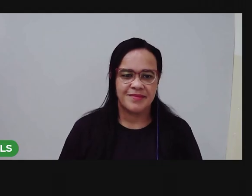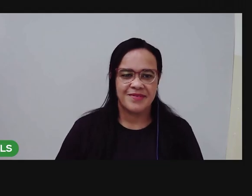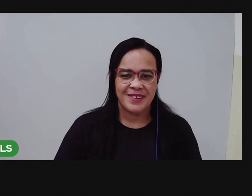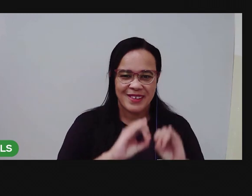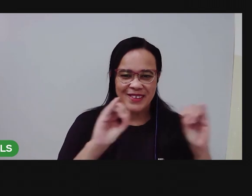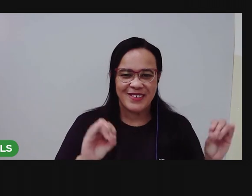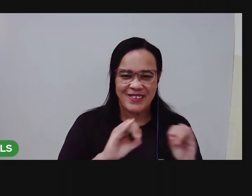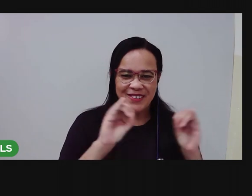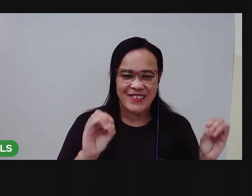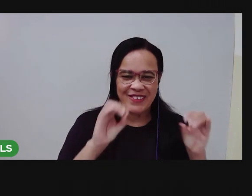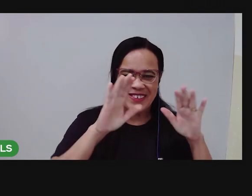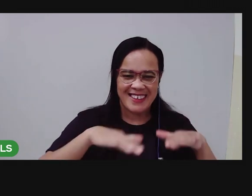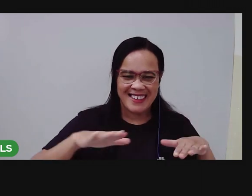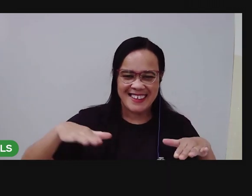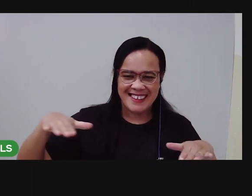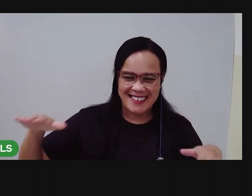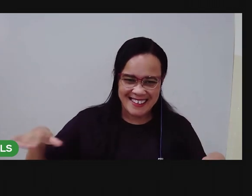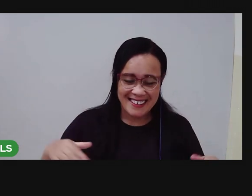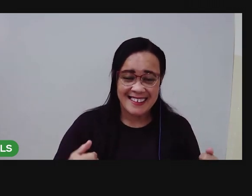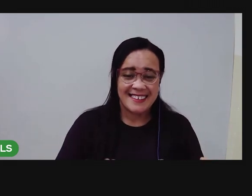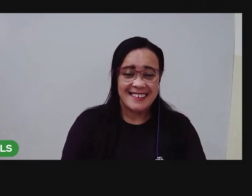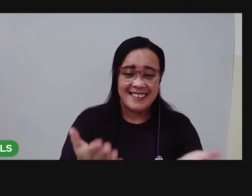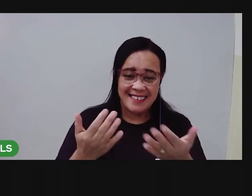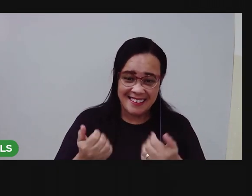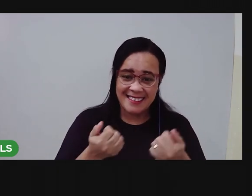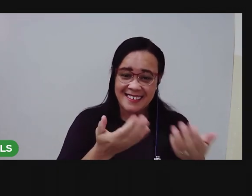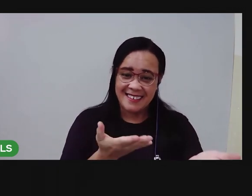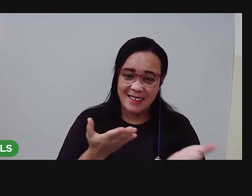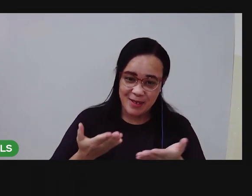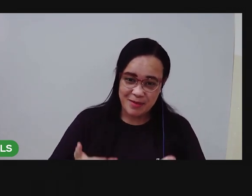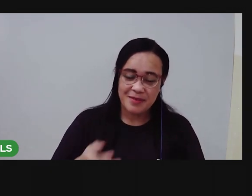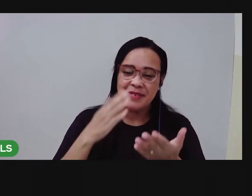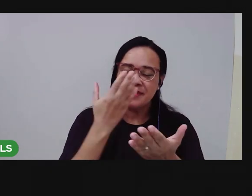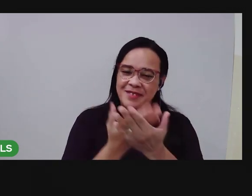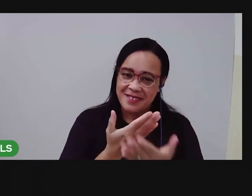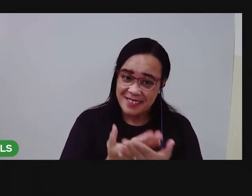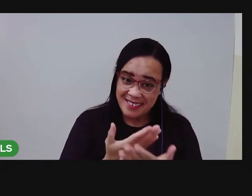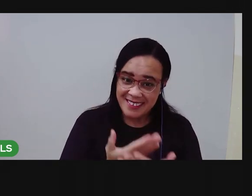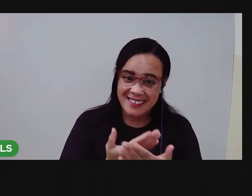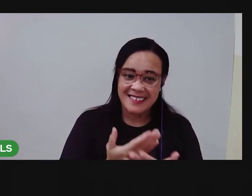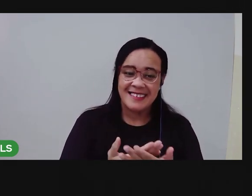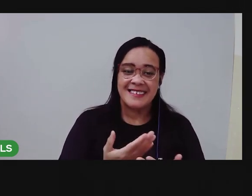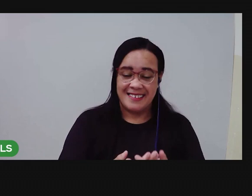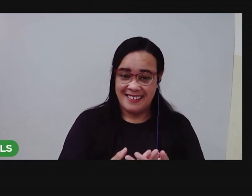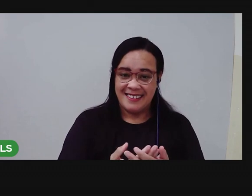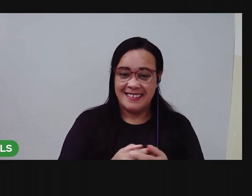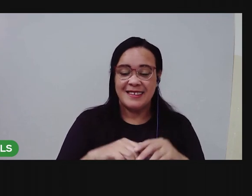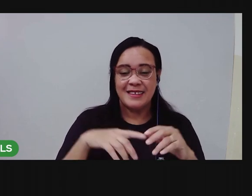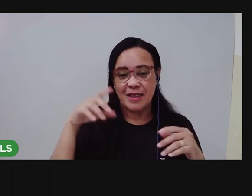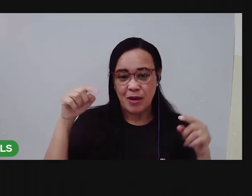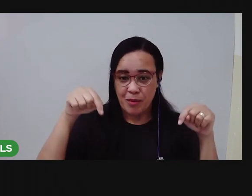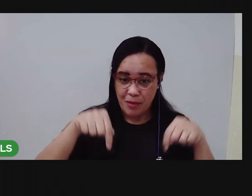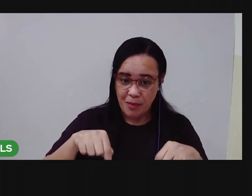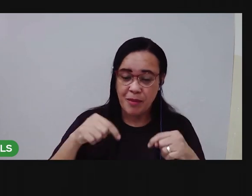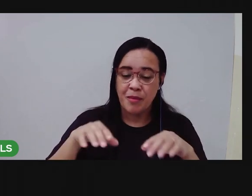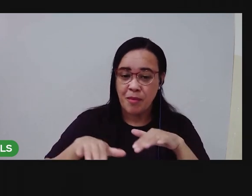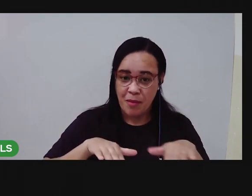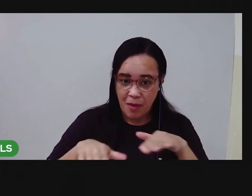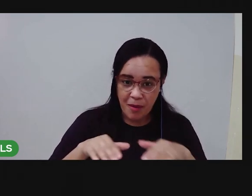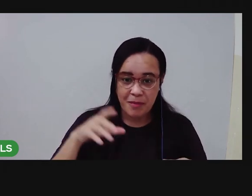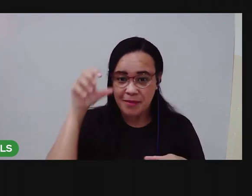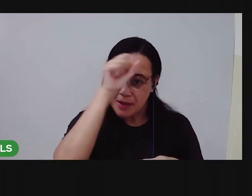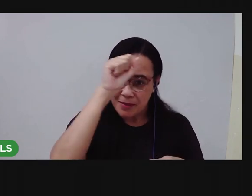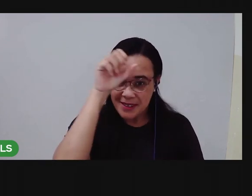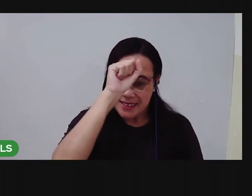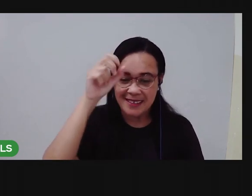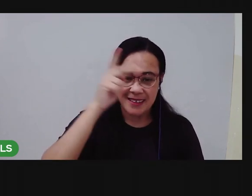Olá, crianças! Sejam bem-vindos a mais uma aula, mais um momento de aprendizado aqui comigo, para a